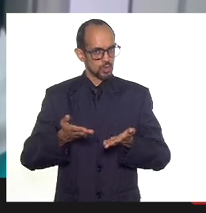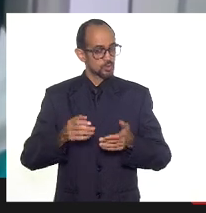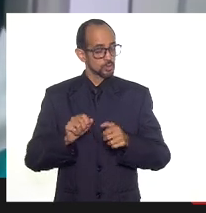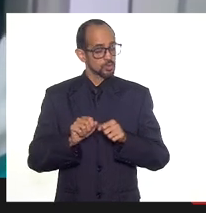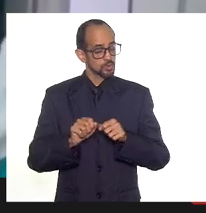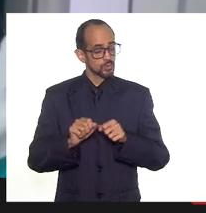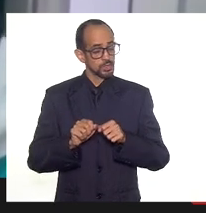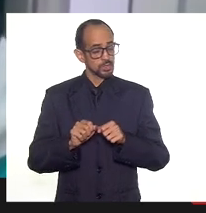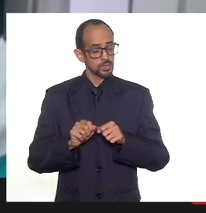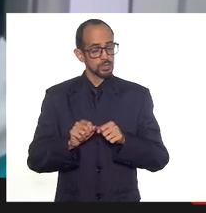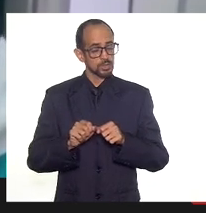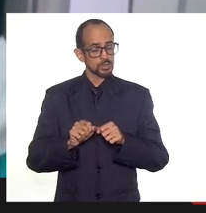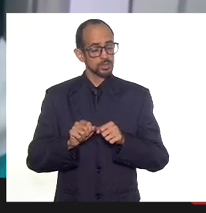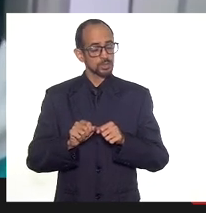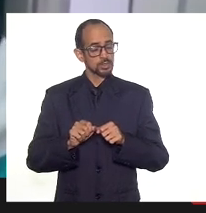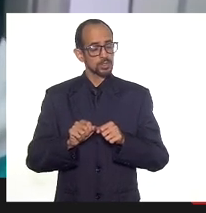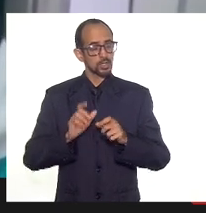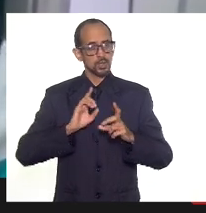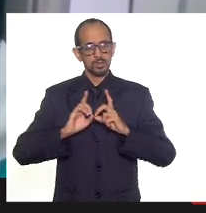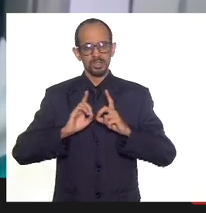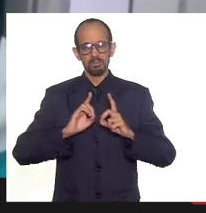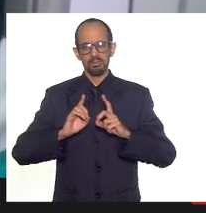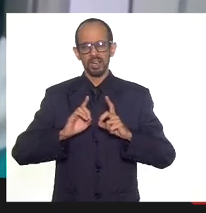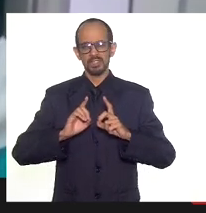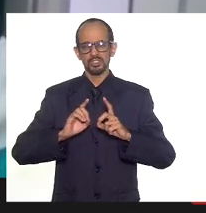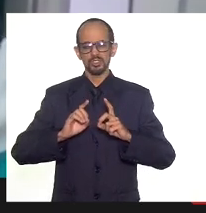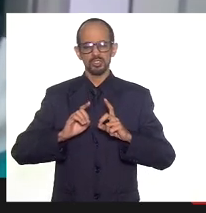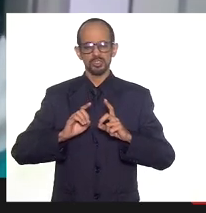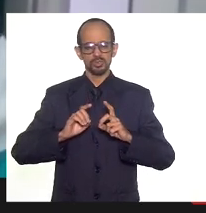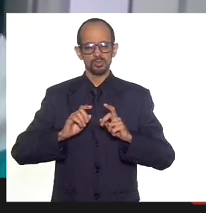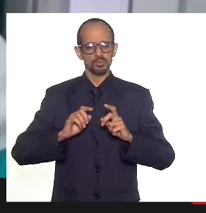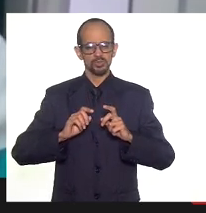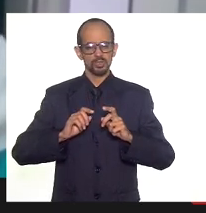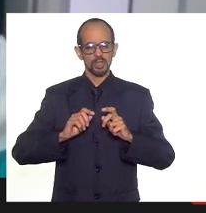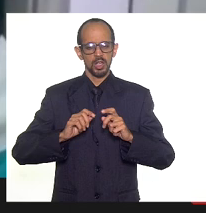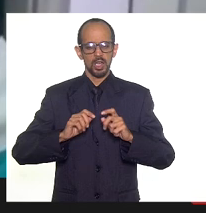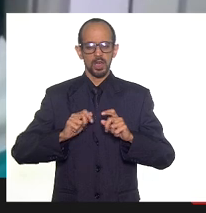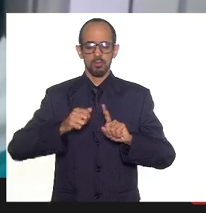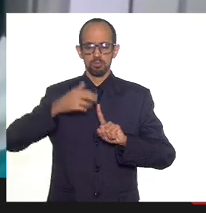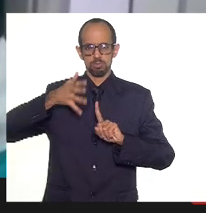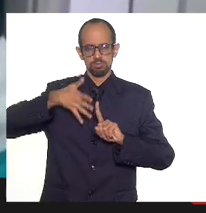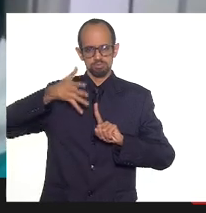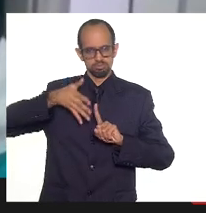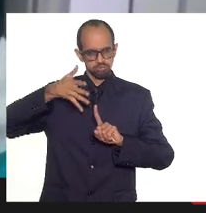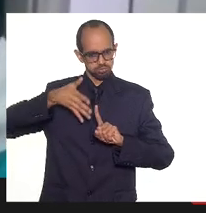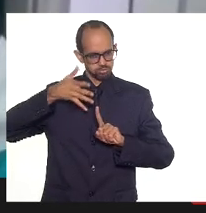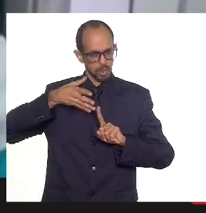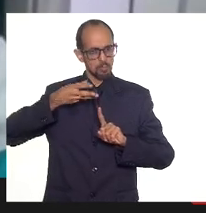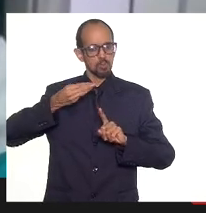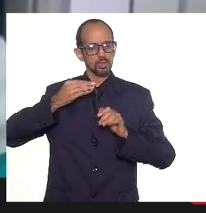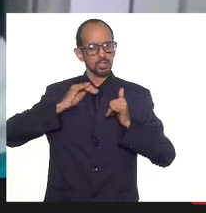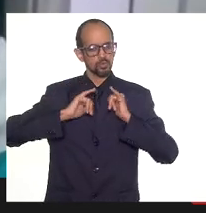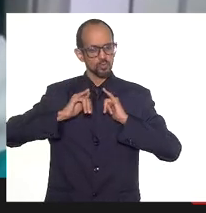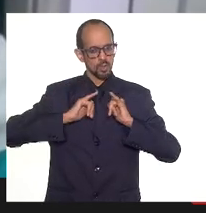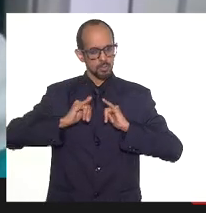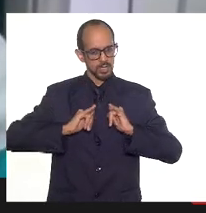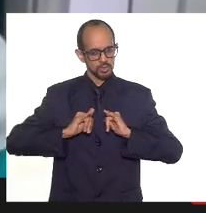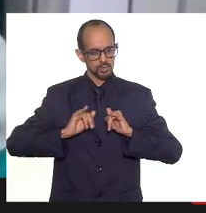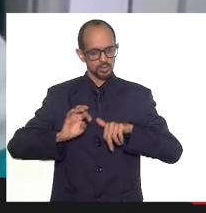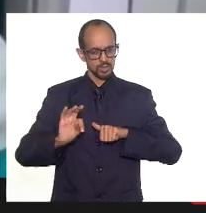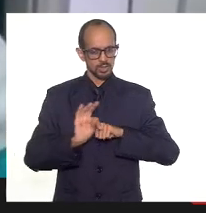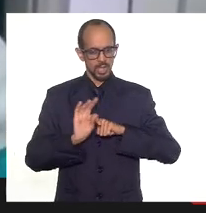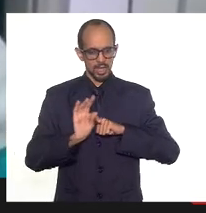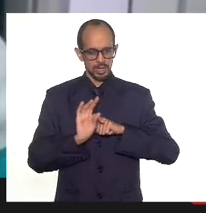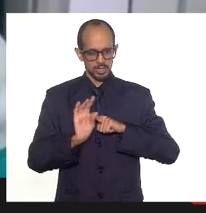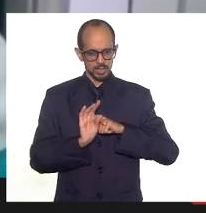dizer, nem teve tanto debate, que a exposição foi muito longa, e com isso eu não estou desqualificando, não, mas tem muitas informações técnicas, deputada